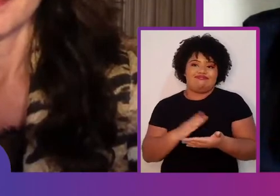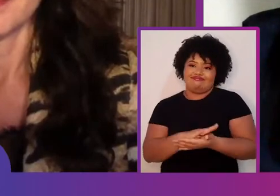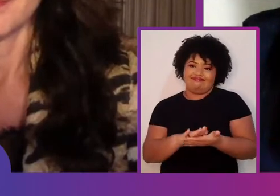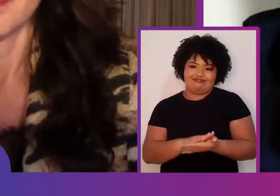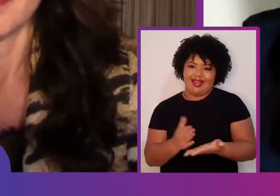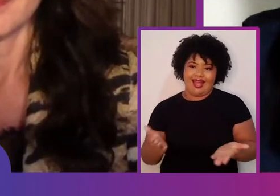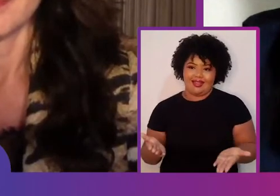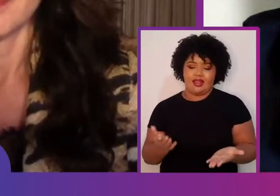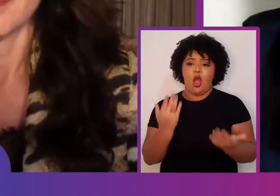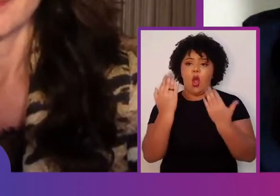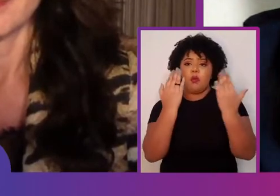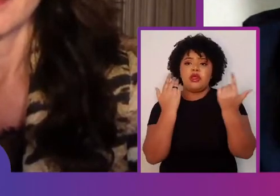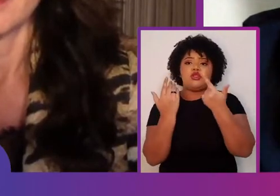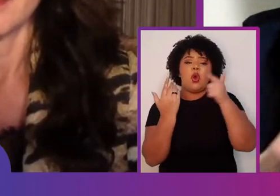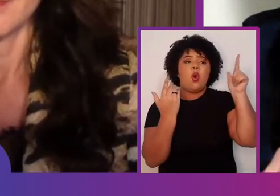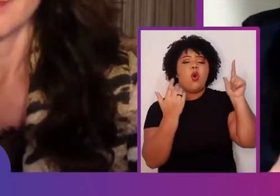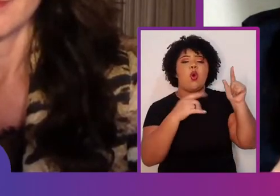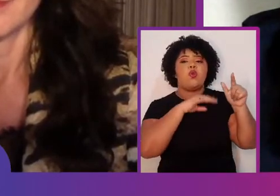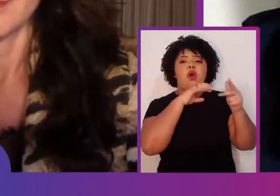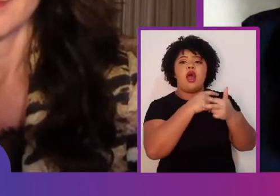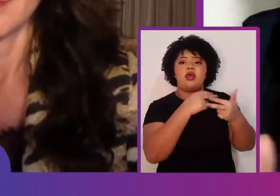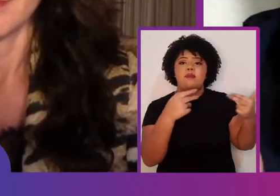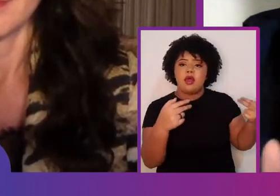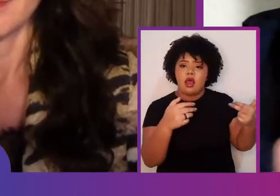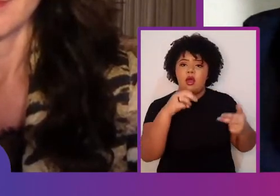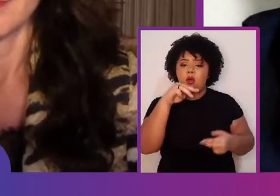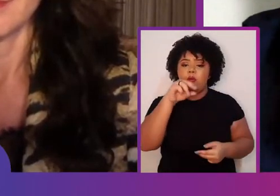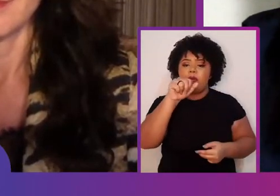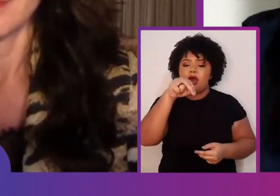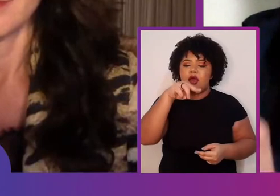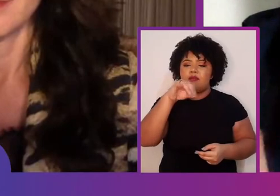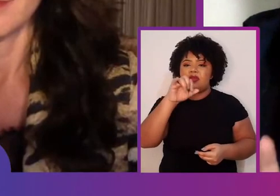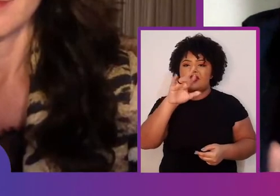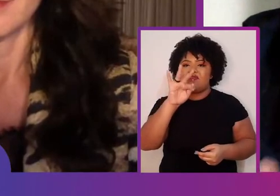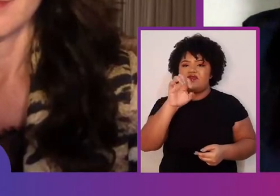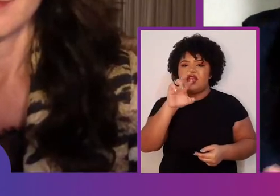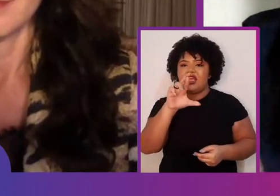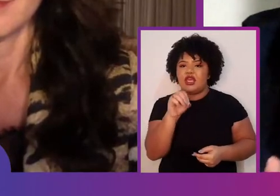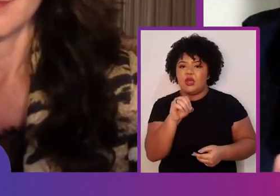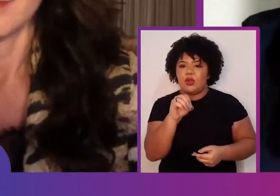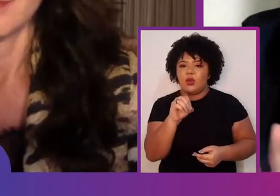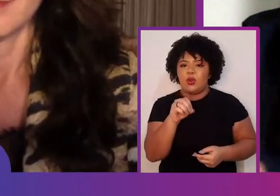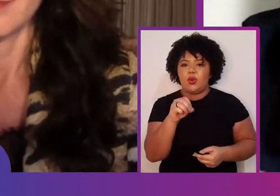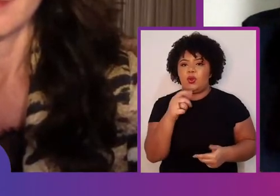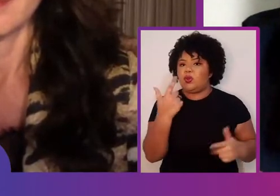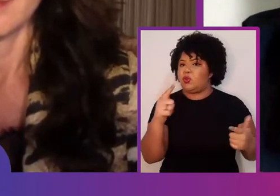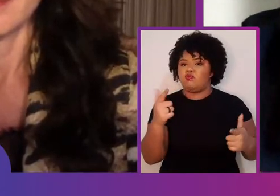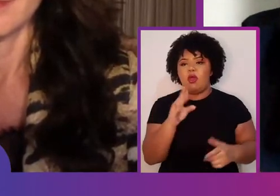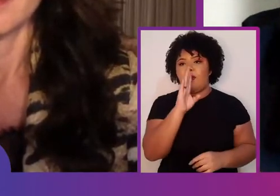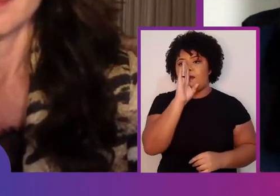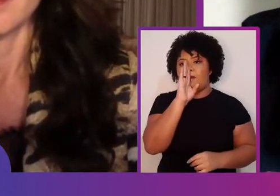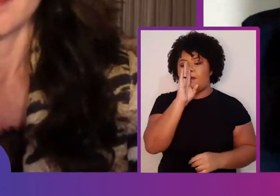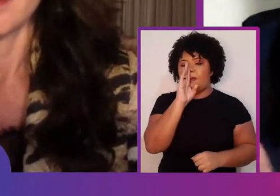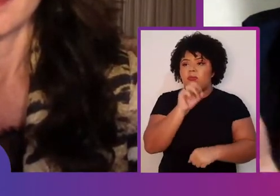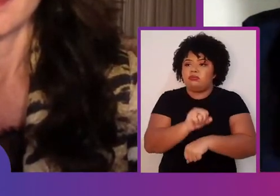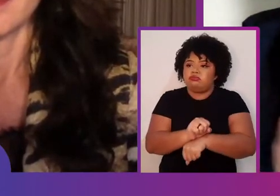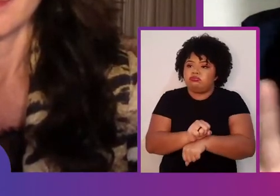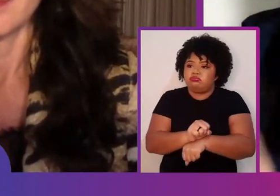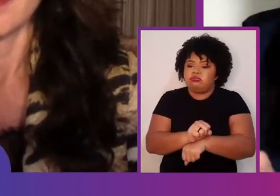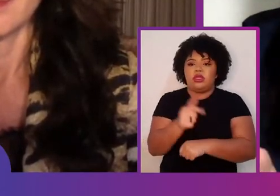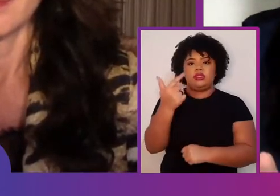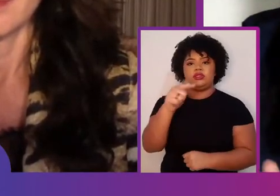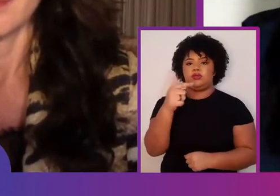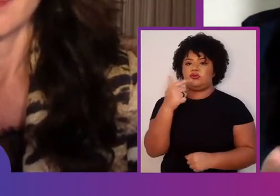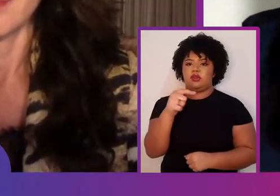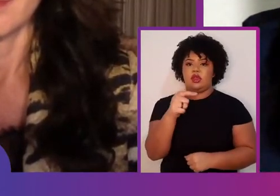mamífero. Nenhum mamífero, se não estiver dormindo, fica impávido daquela forma, fica imóvel daquela forma. Ele vai estar